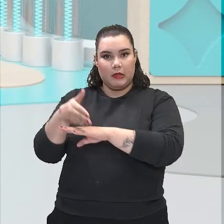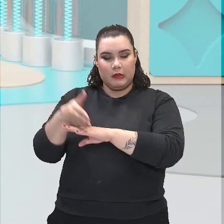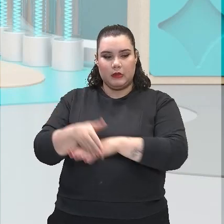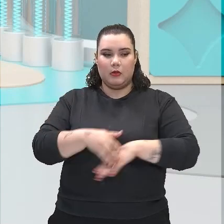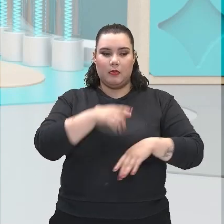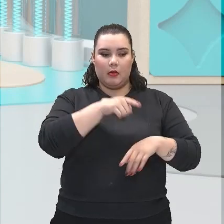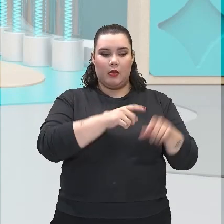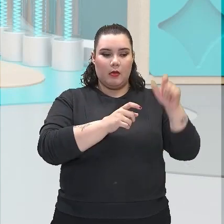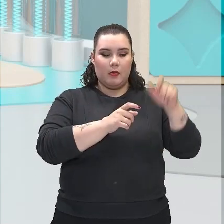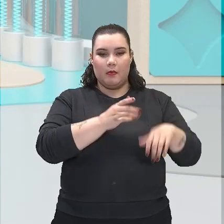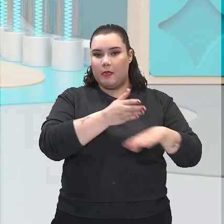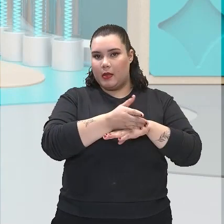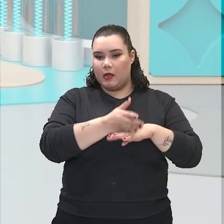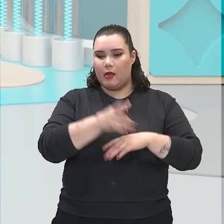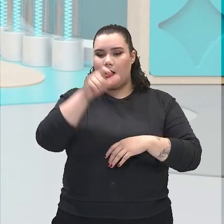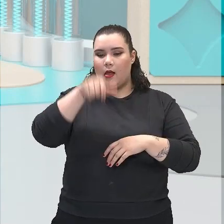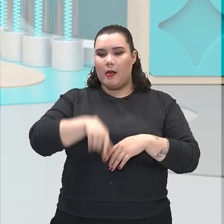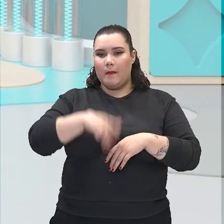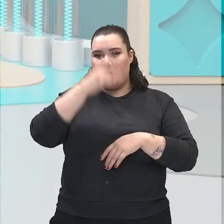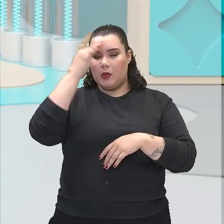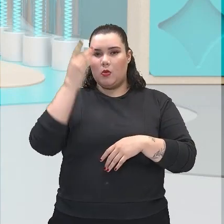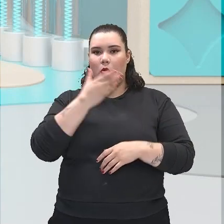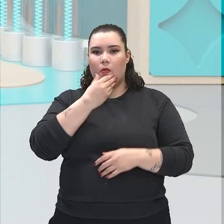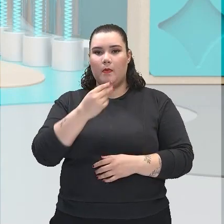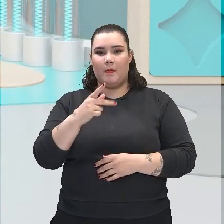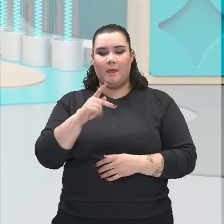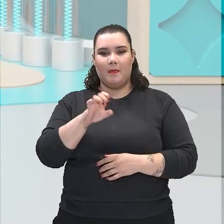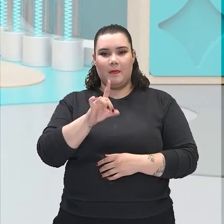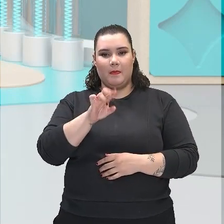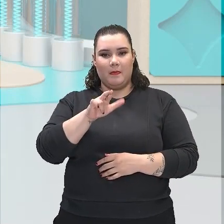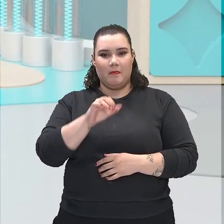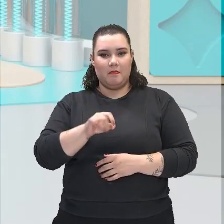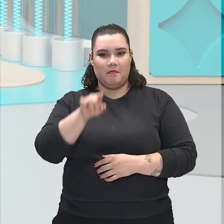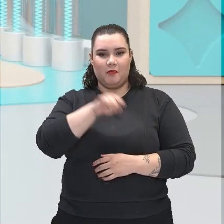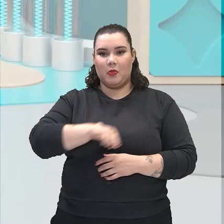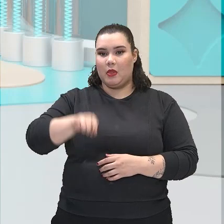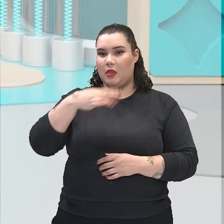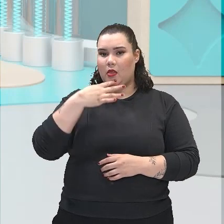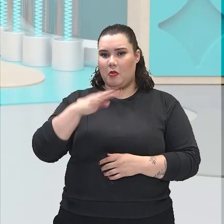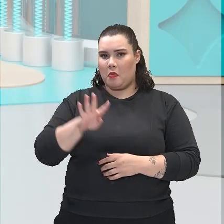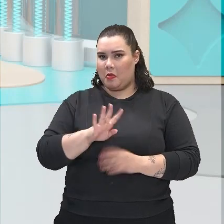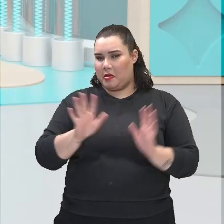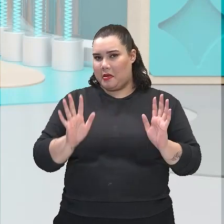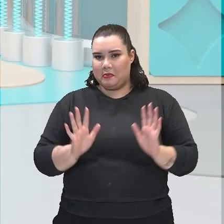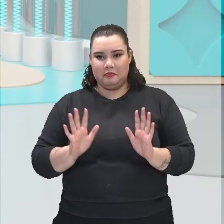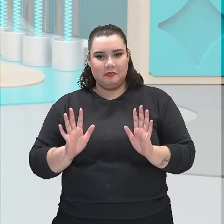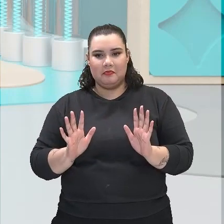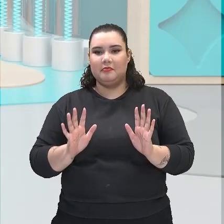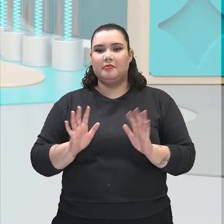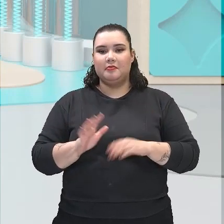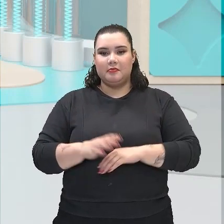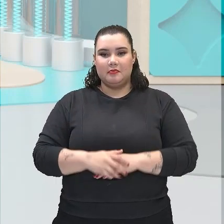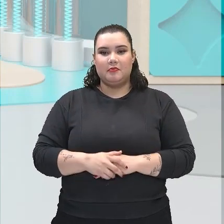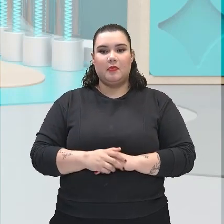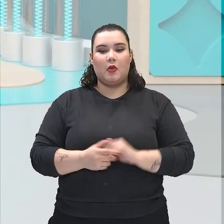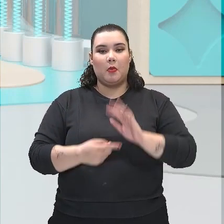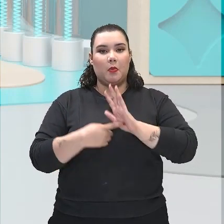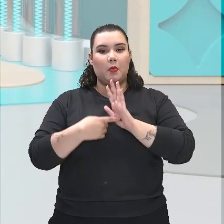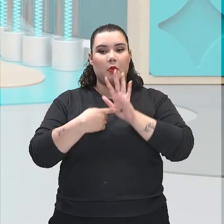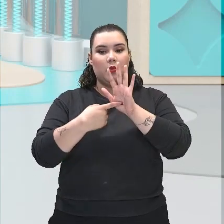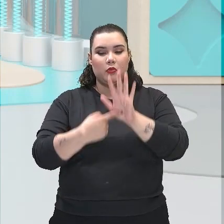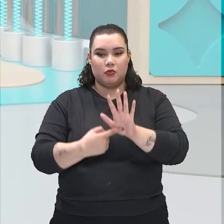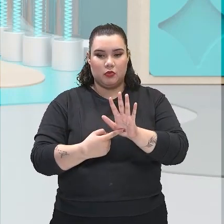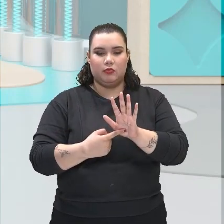o mediador do debate, né, o Pedro, uma pessoa desconhecida de vocês nunca viram na vida, apresentou